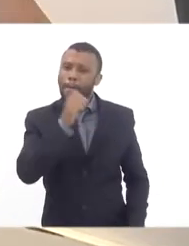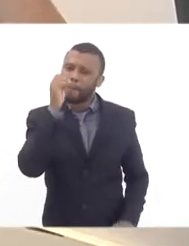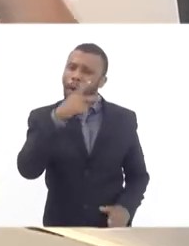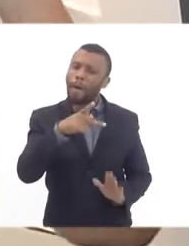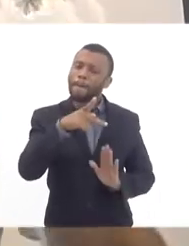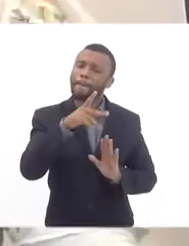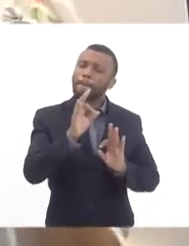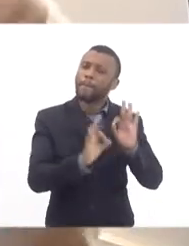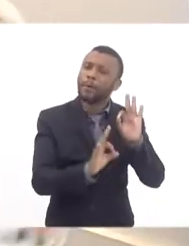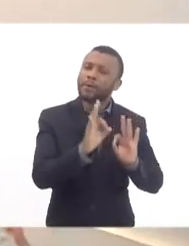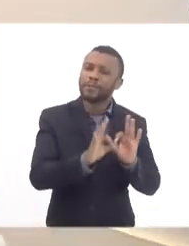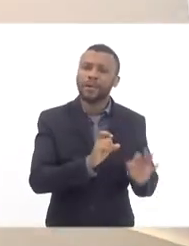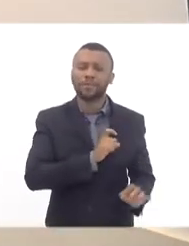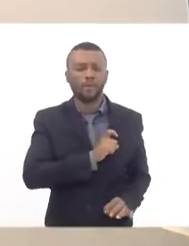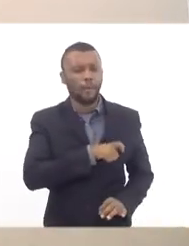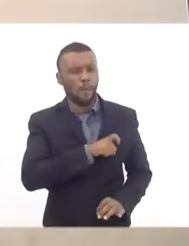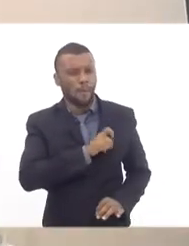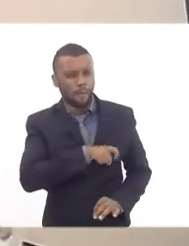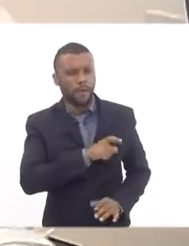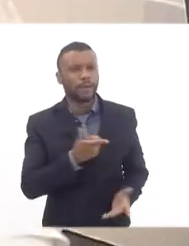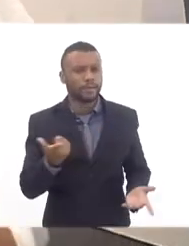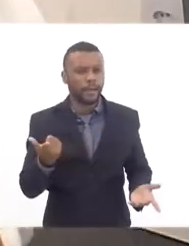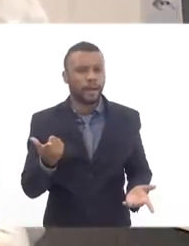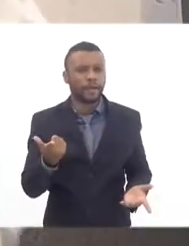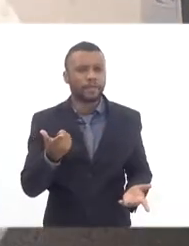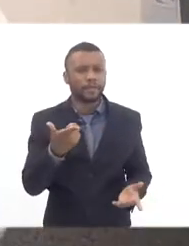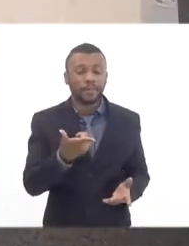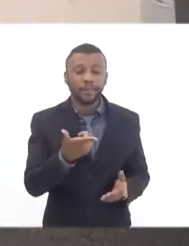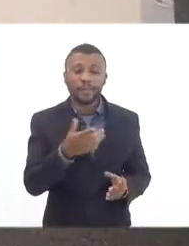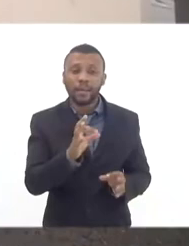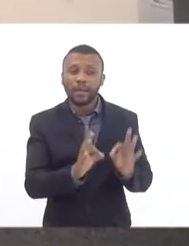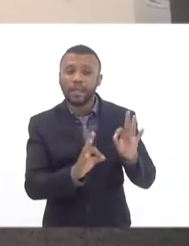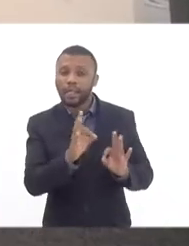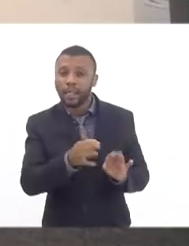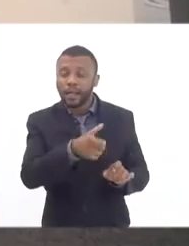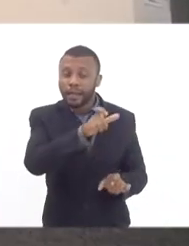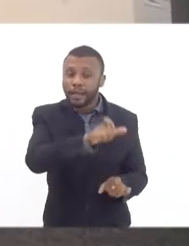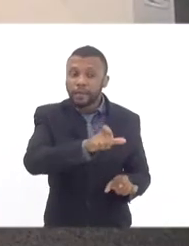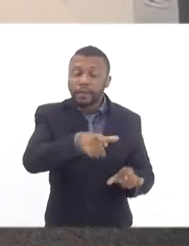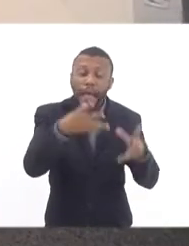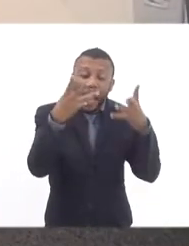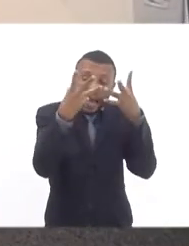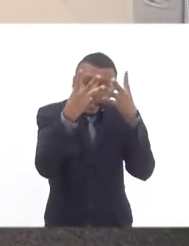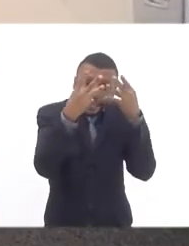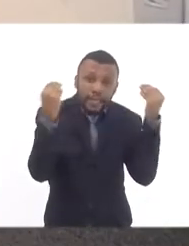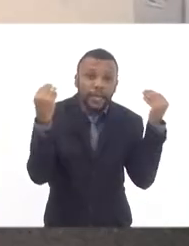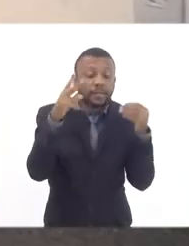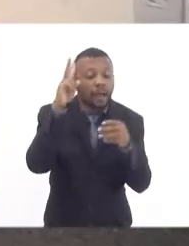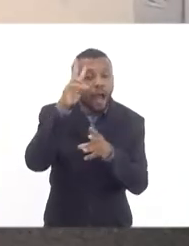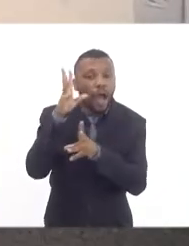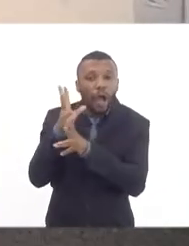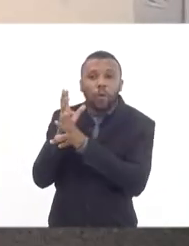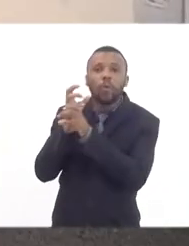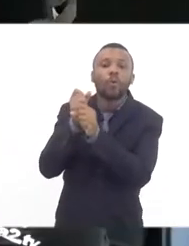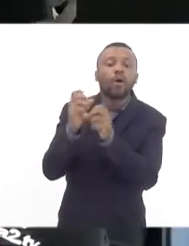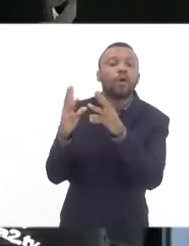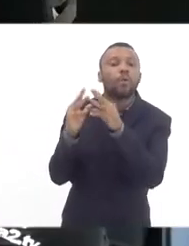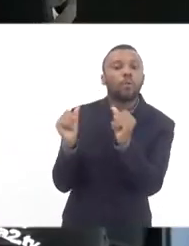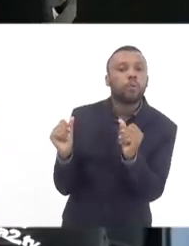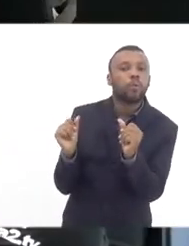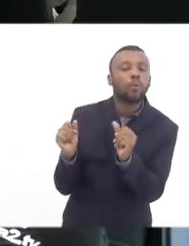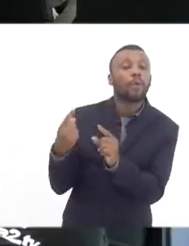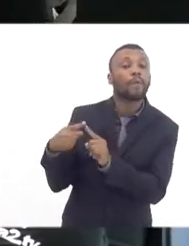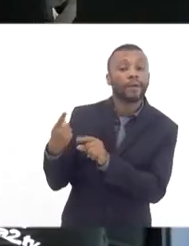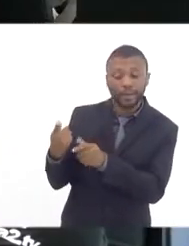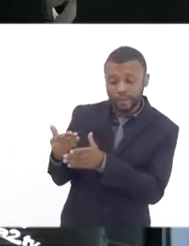de perversidade esse, que faz com que as pessoas esqueçam a sua memória. Porque, a partir